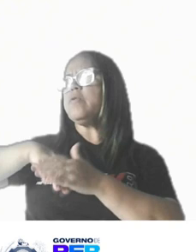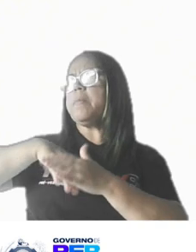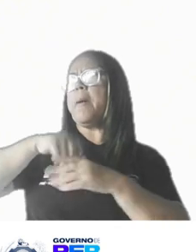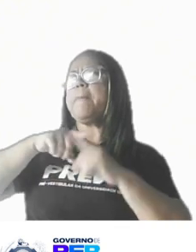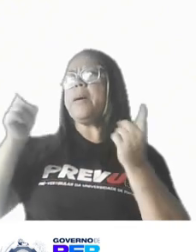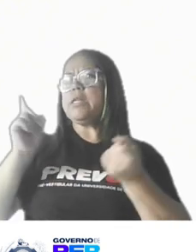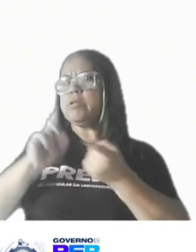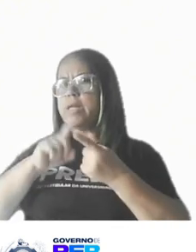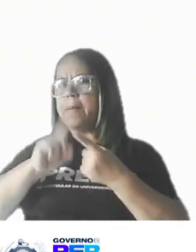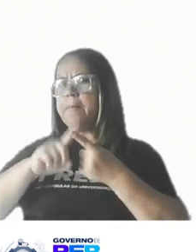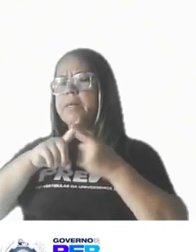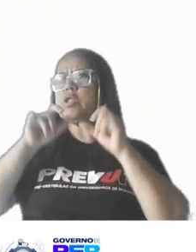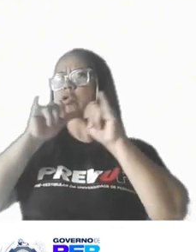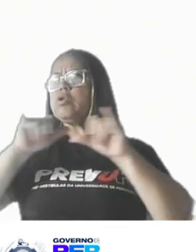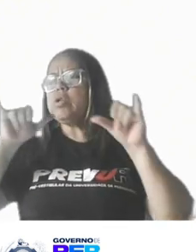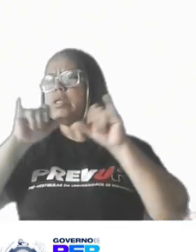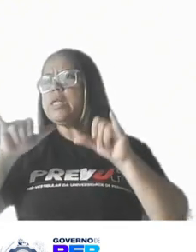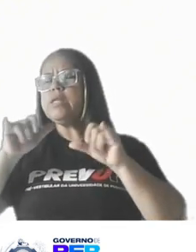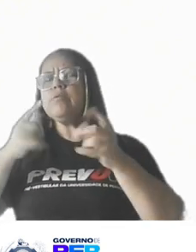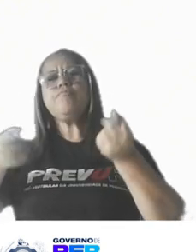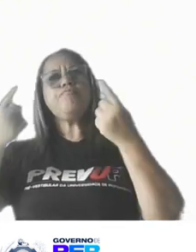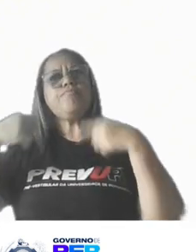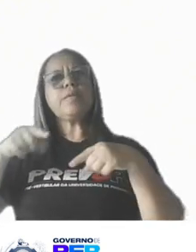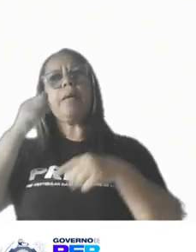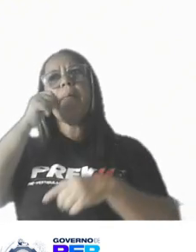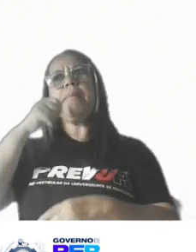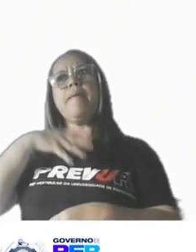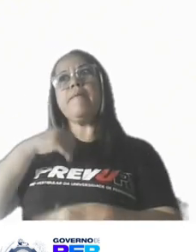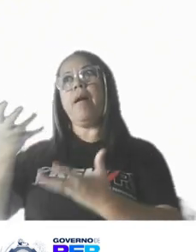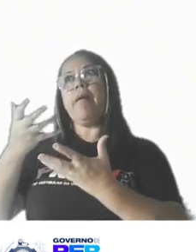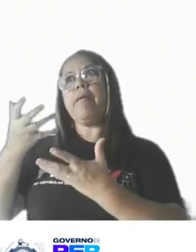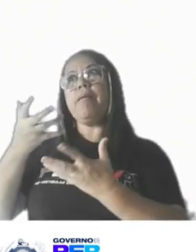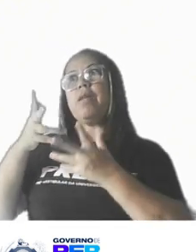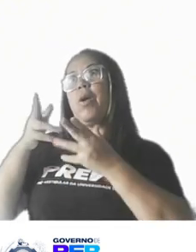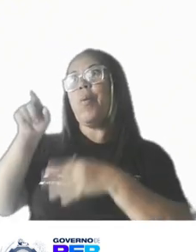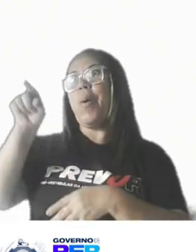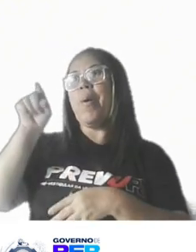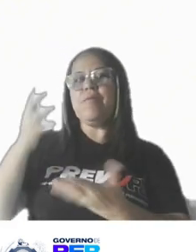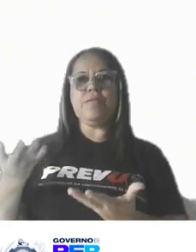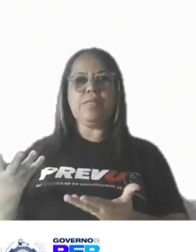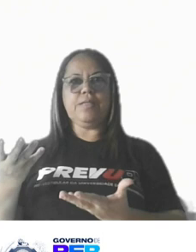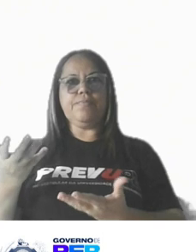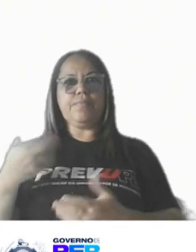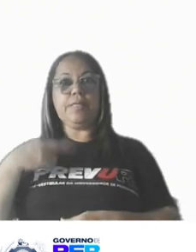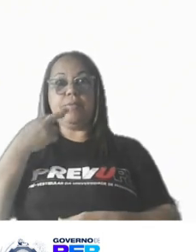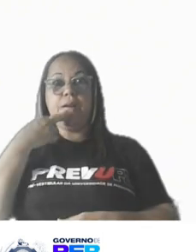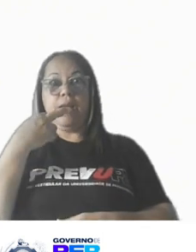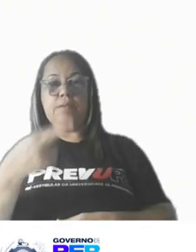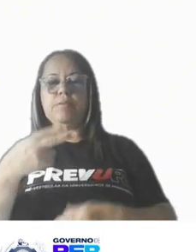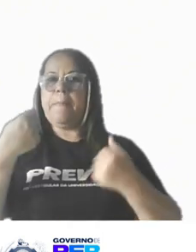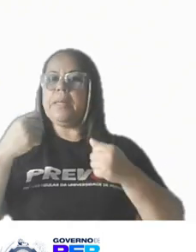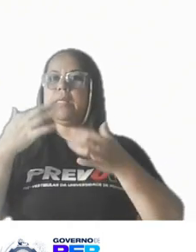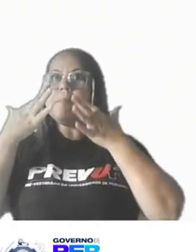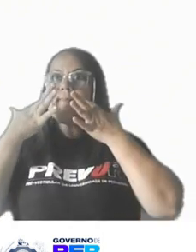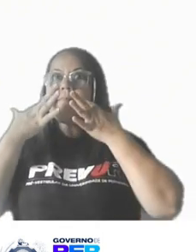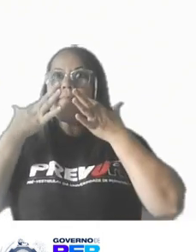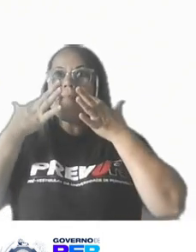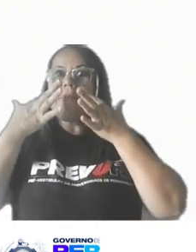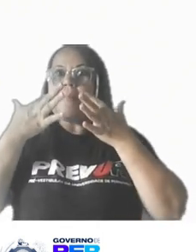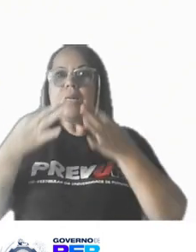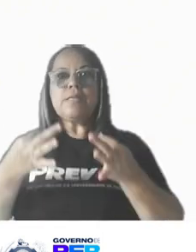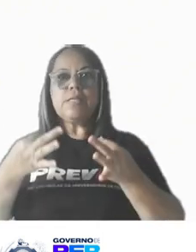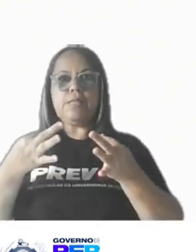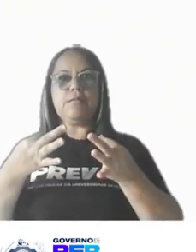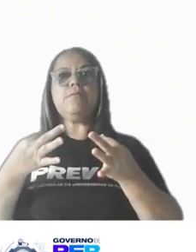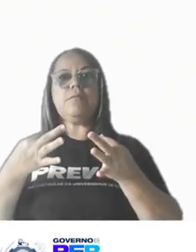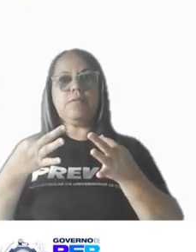mas no jornalismo também. Minha filha quer ser igual a você. Para responder esse tipo de questão, é necessário ficar bem ligado,